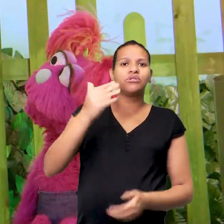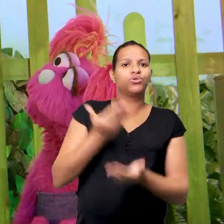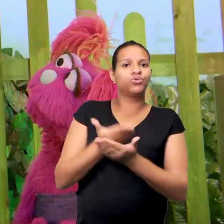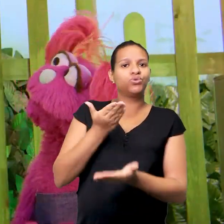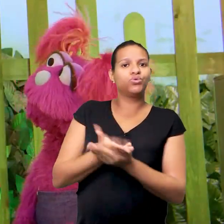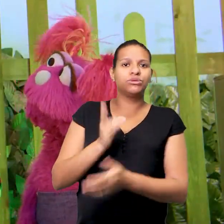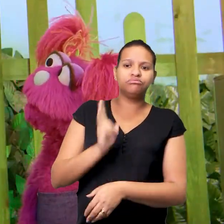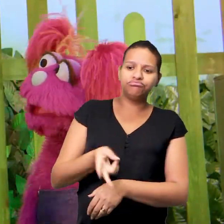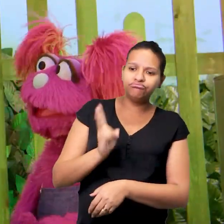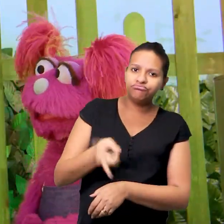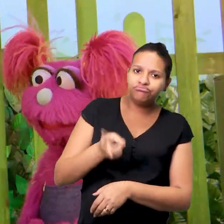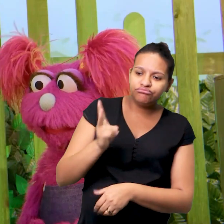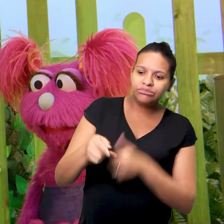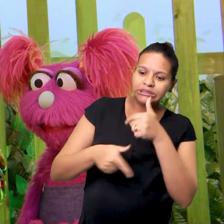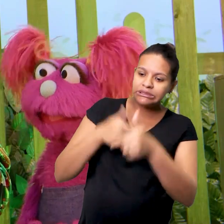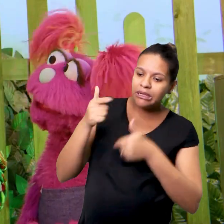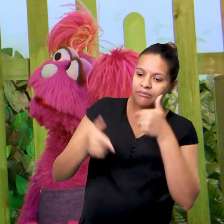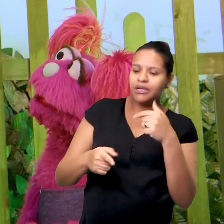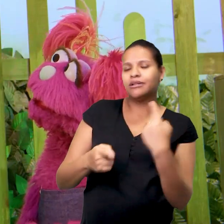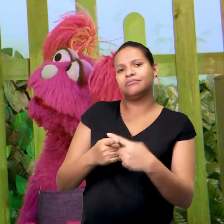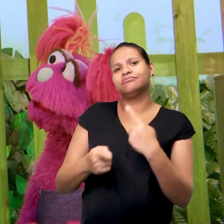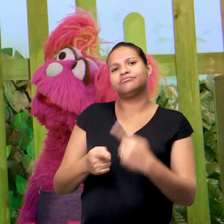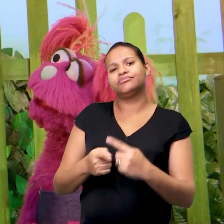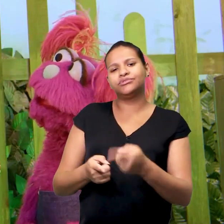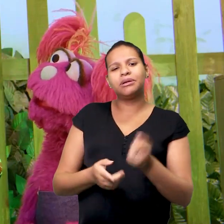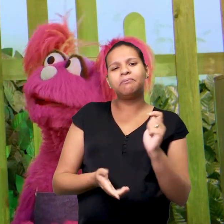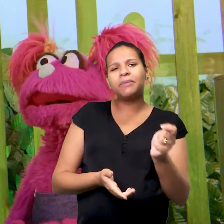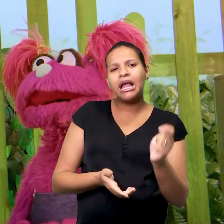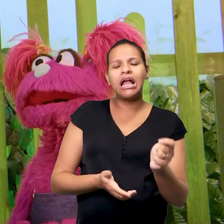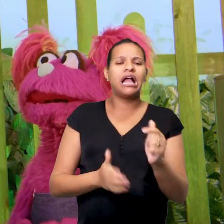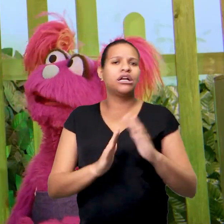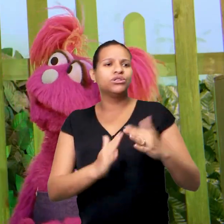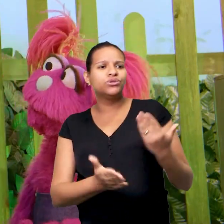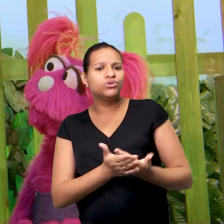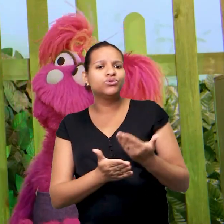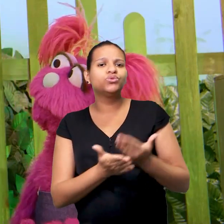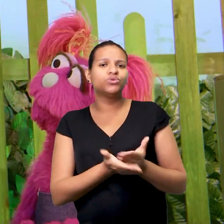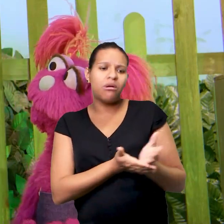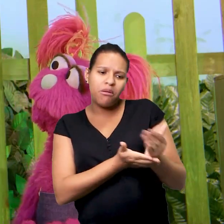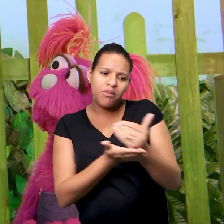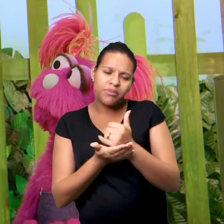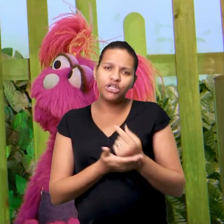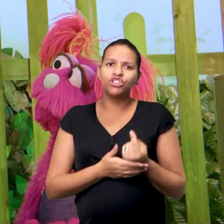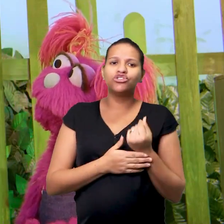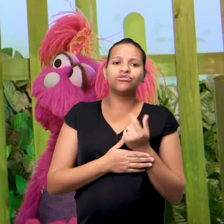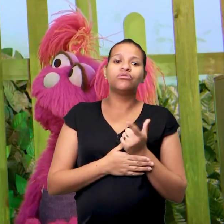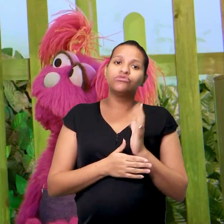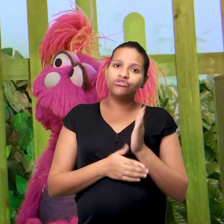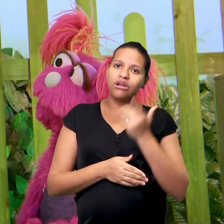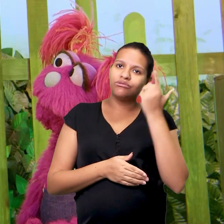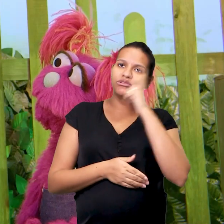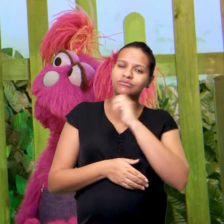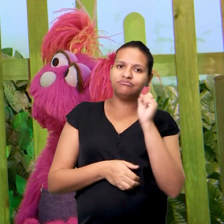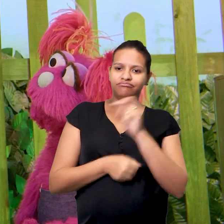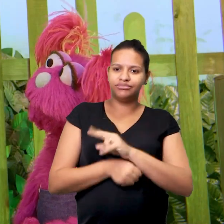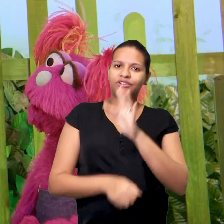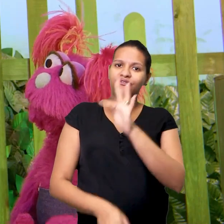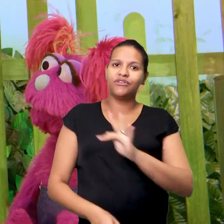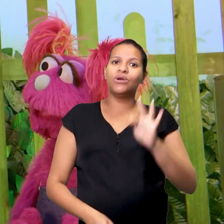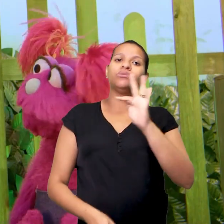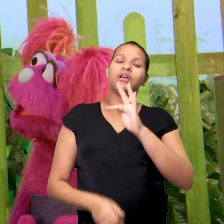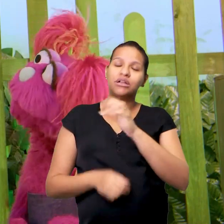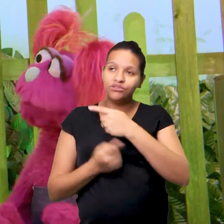de estudar. Ela trabalhava para pagar os seus estudos e, com o dinheiro que juntou, fez faculdade e virou professora.